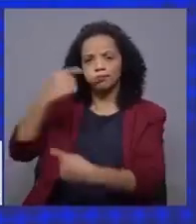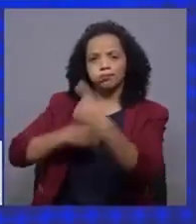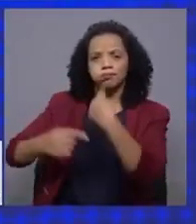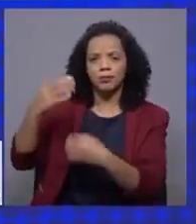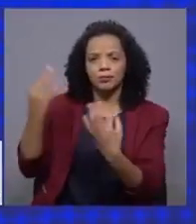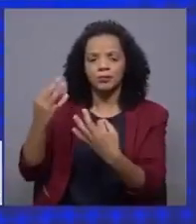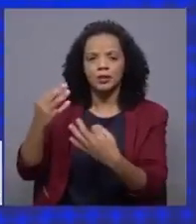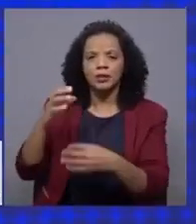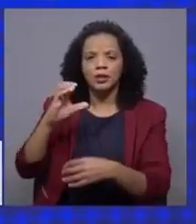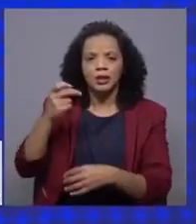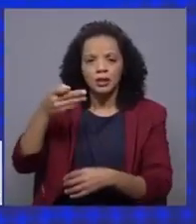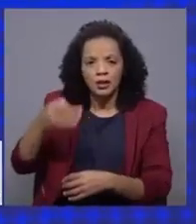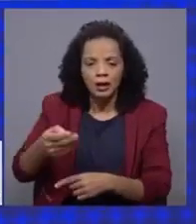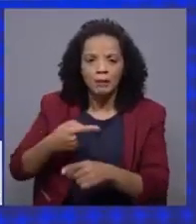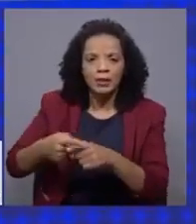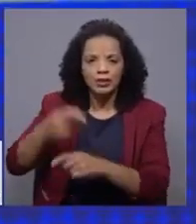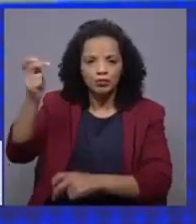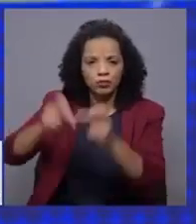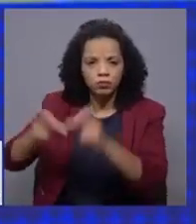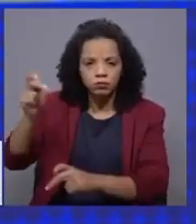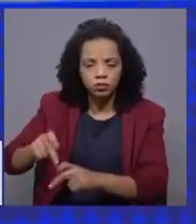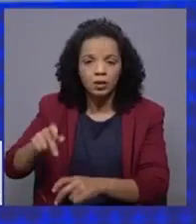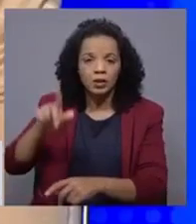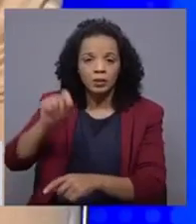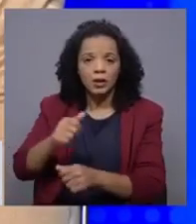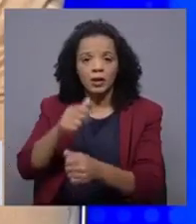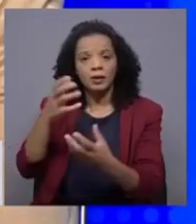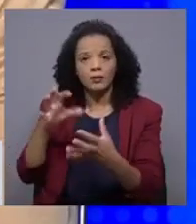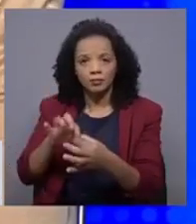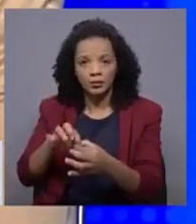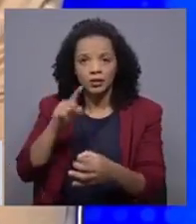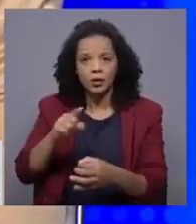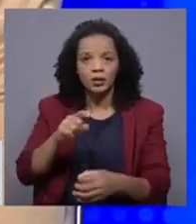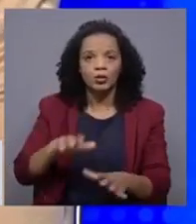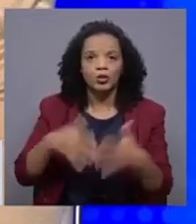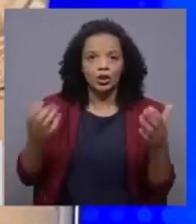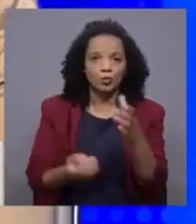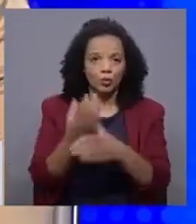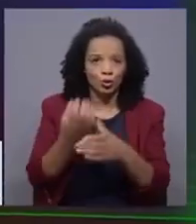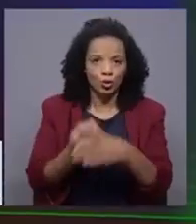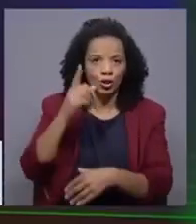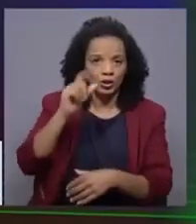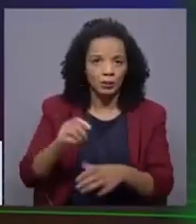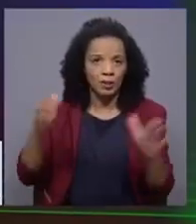São ataques concertados da CAP, dos interesses instalados. É a favor das estufas, muito bem. Acima de tudo, vocês passam a resolver.